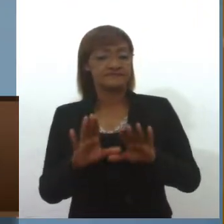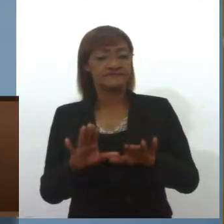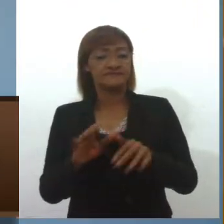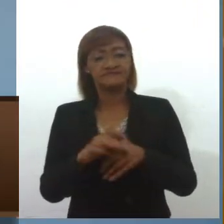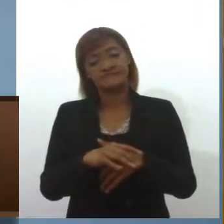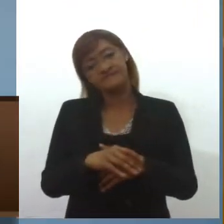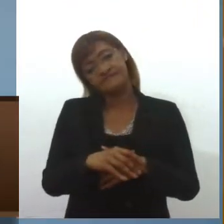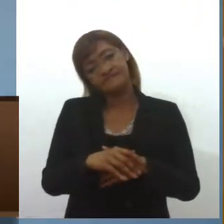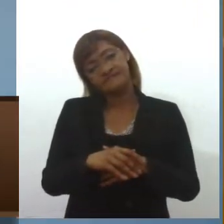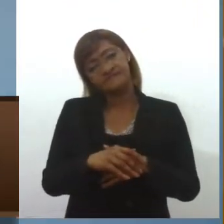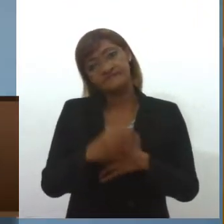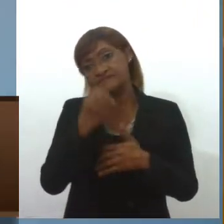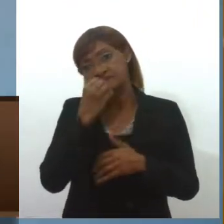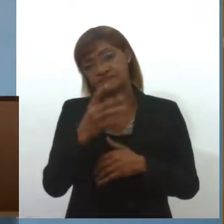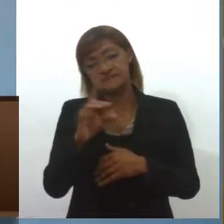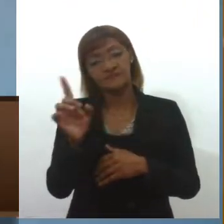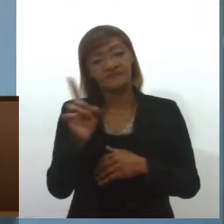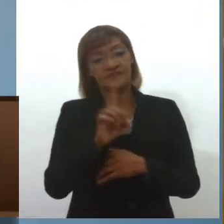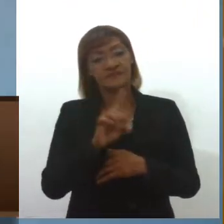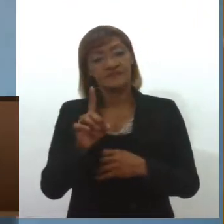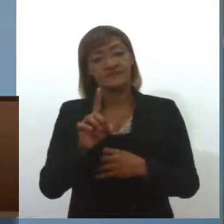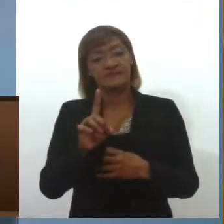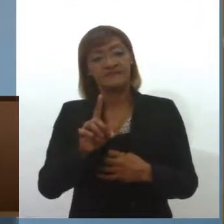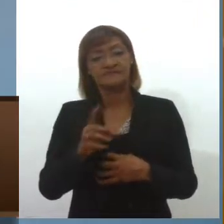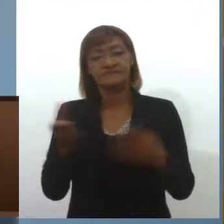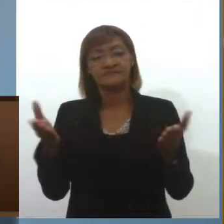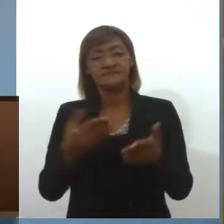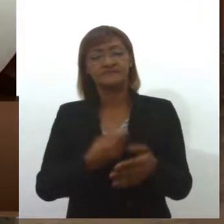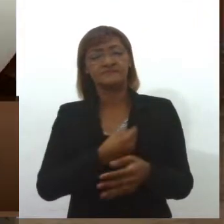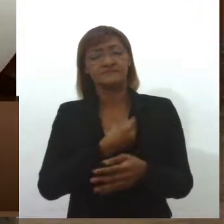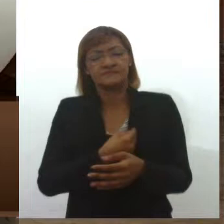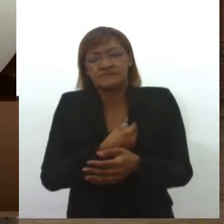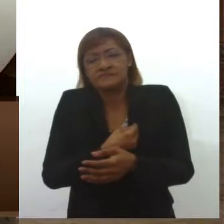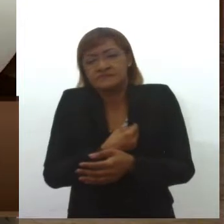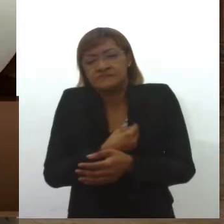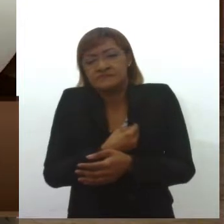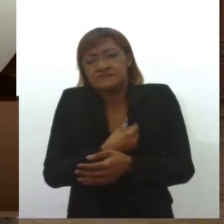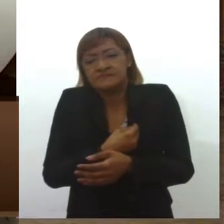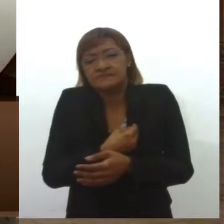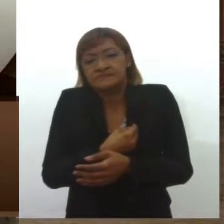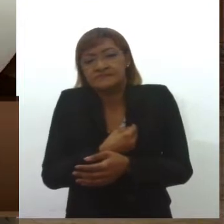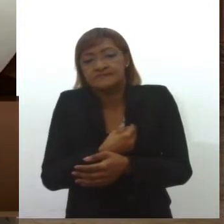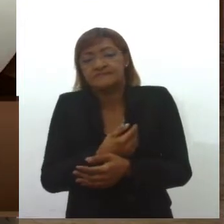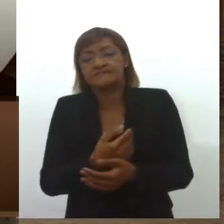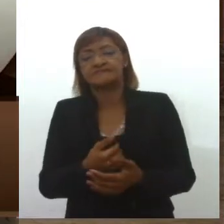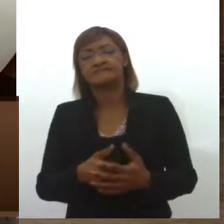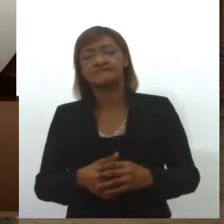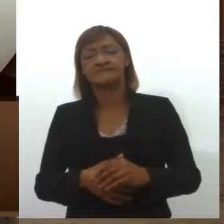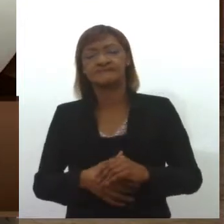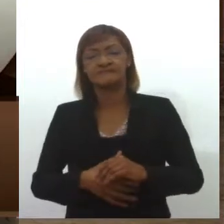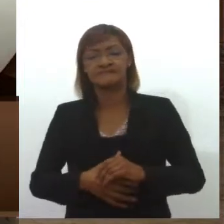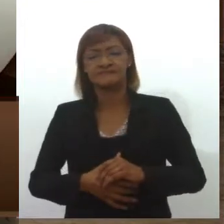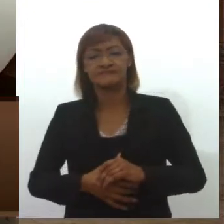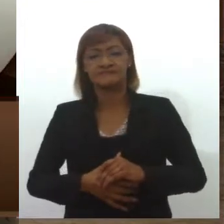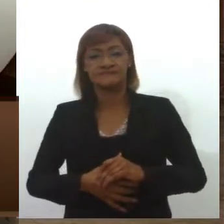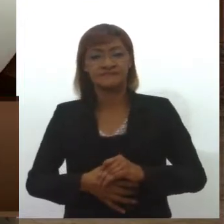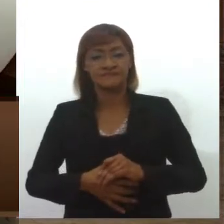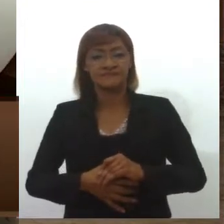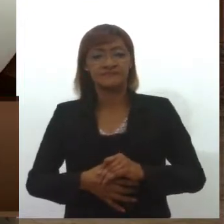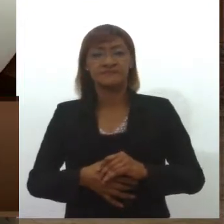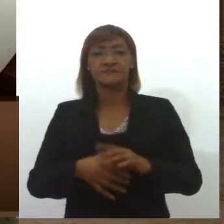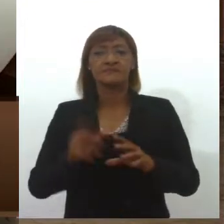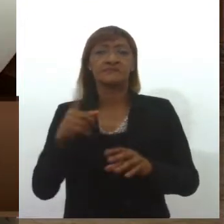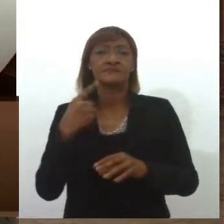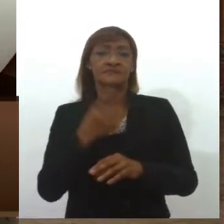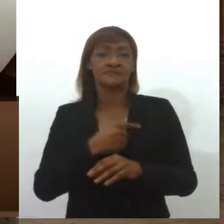não é das melhores, tendo em vista o cenário que estamos agora, né? É verdade, viu, professor Fábio? E a gente sabe que